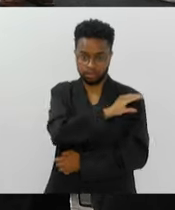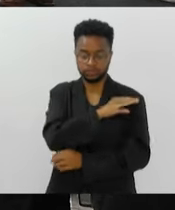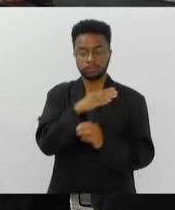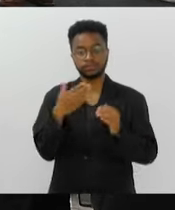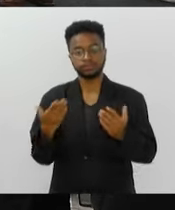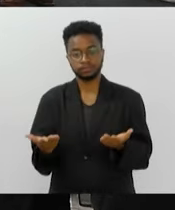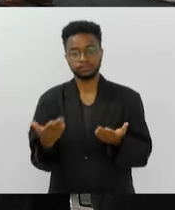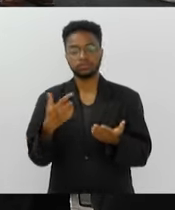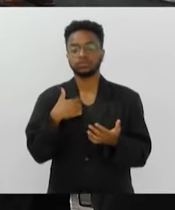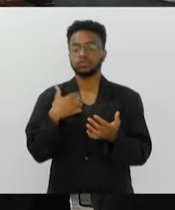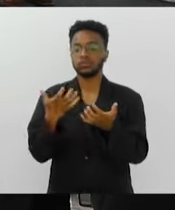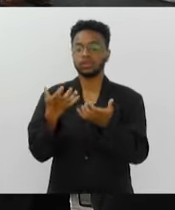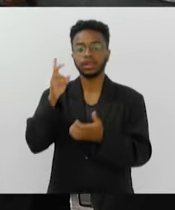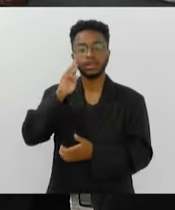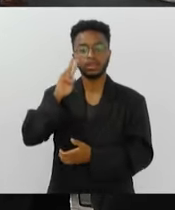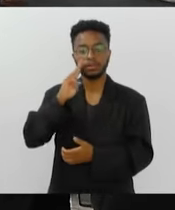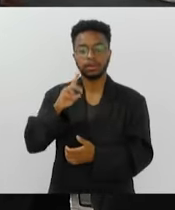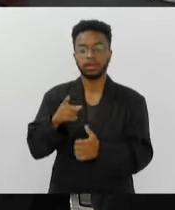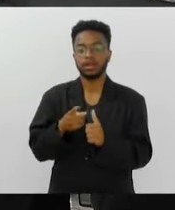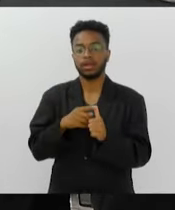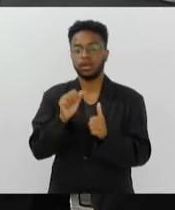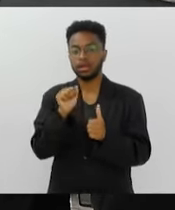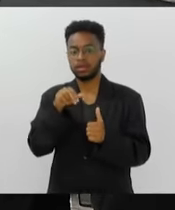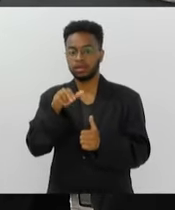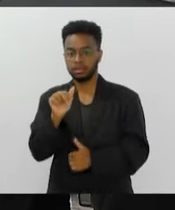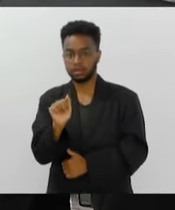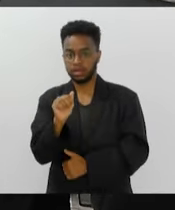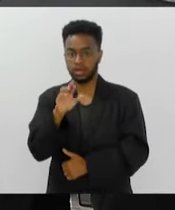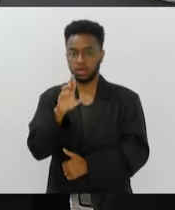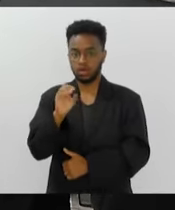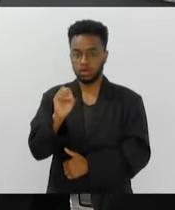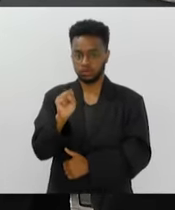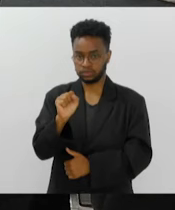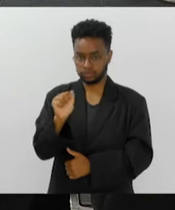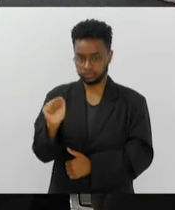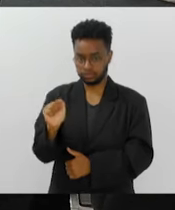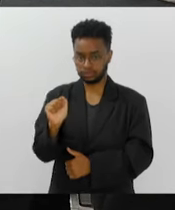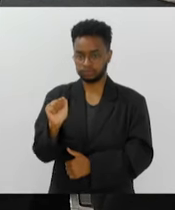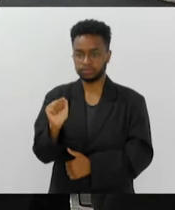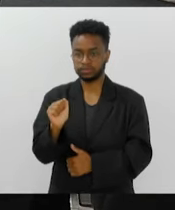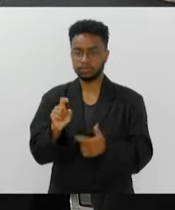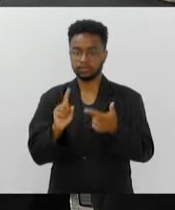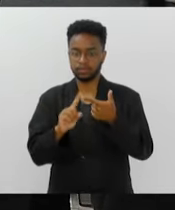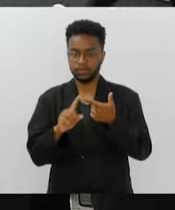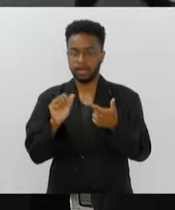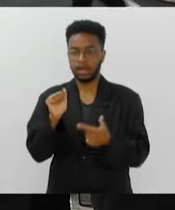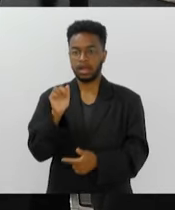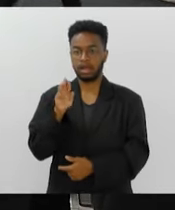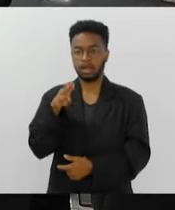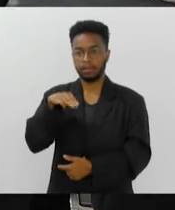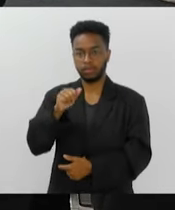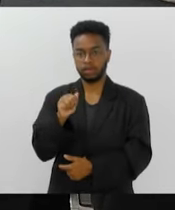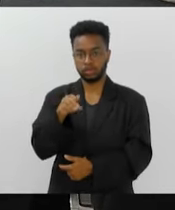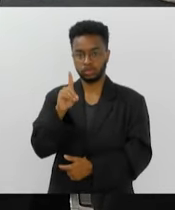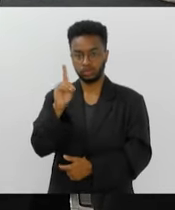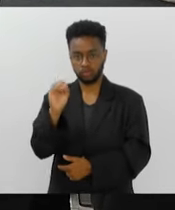aqui Ana Rosa Silva Armando Teixeira